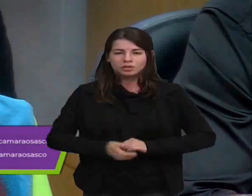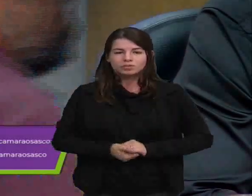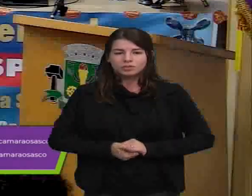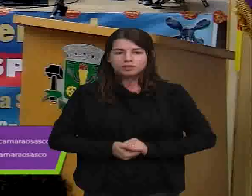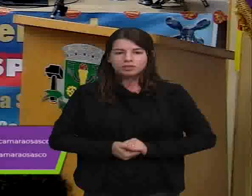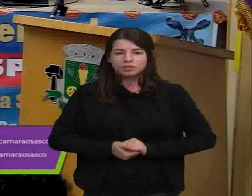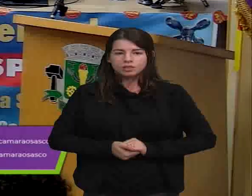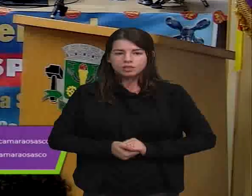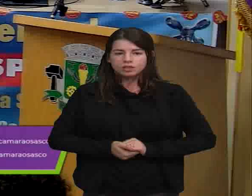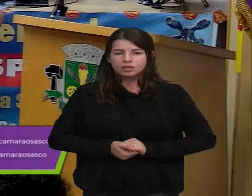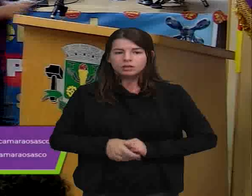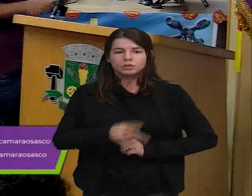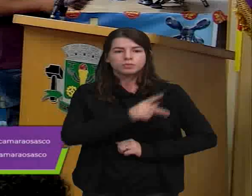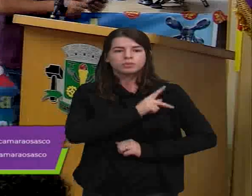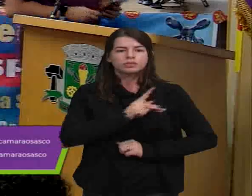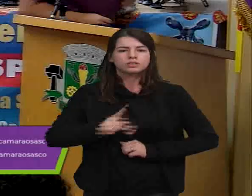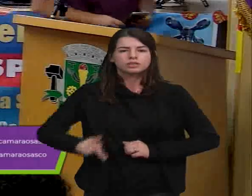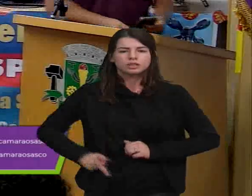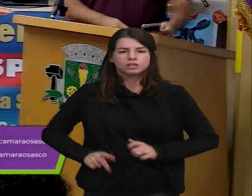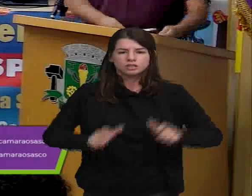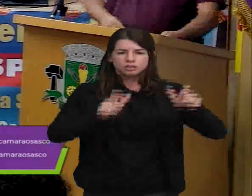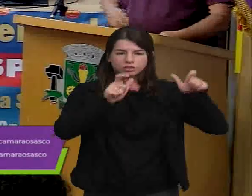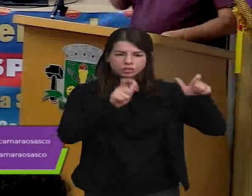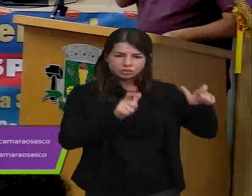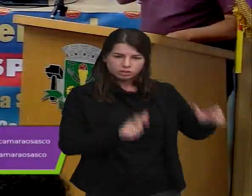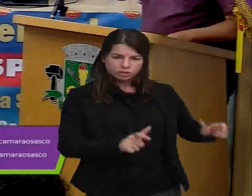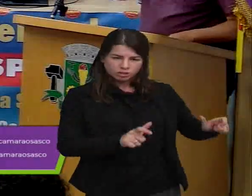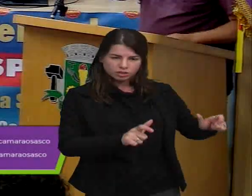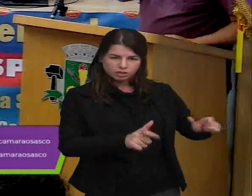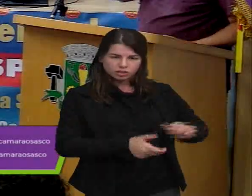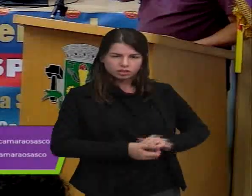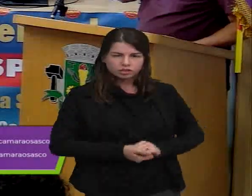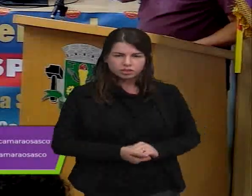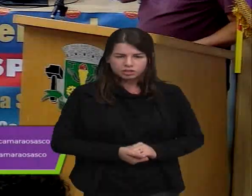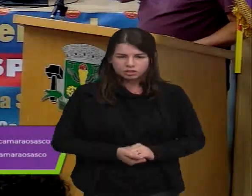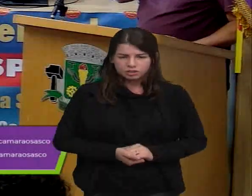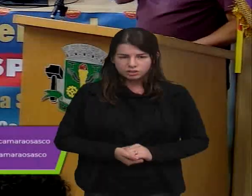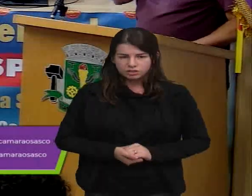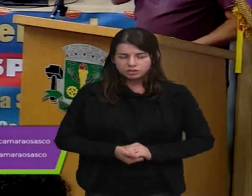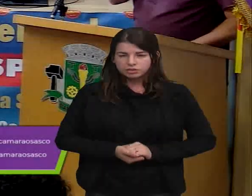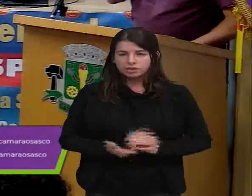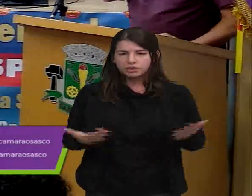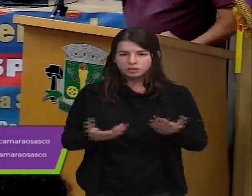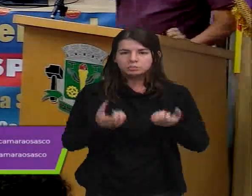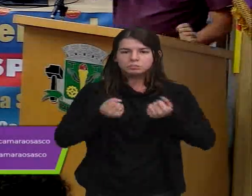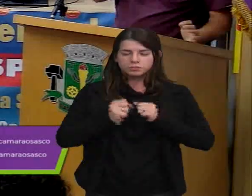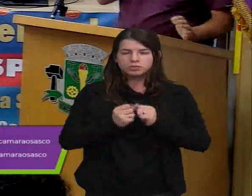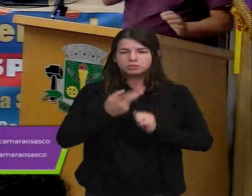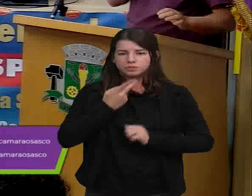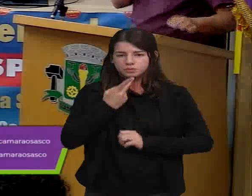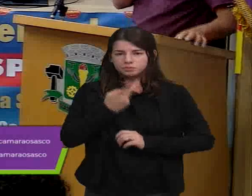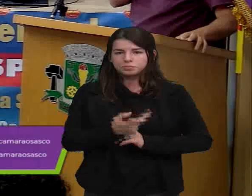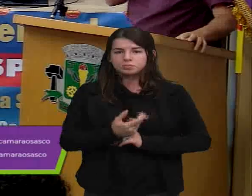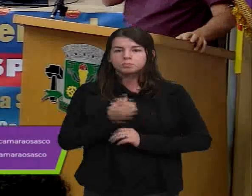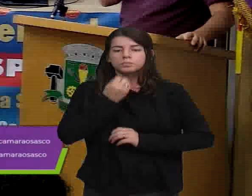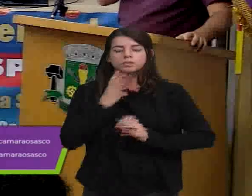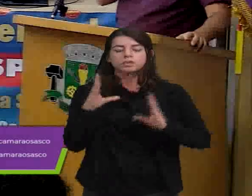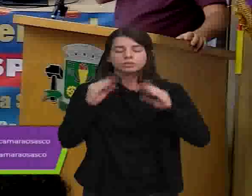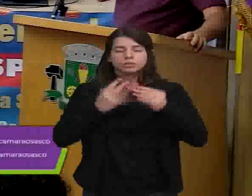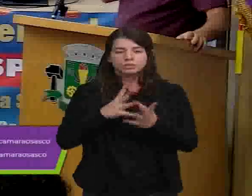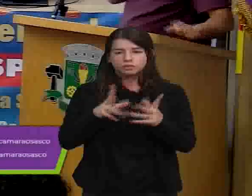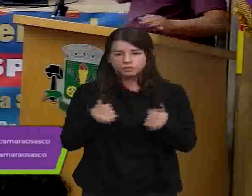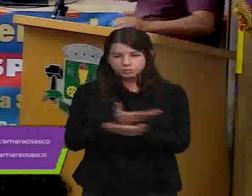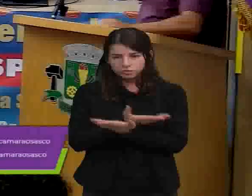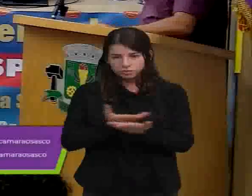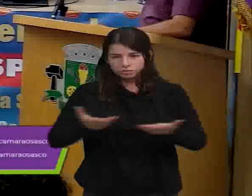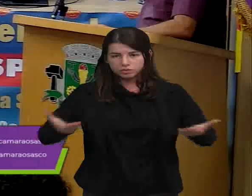presidente do Cinta Ema, pode fazer uso da palavra que a tribuna está a seu dispor. Boa noite a todos e